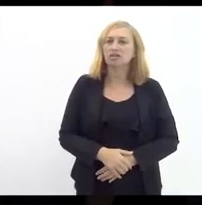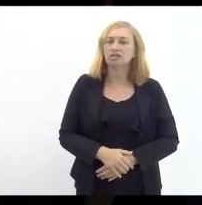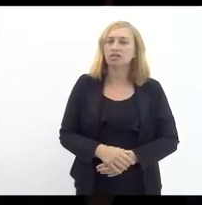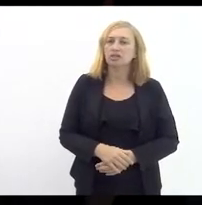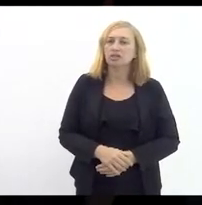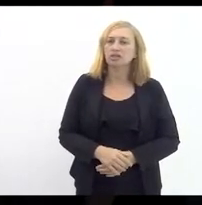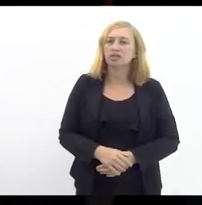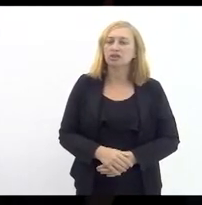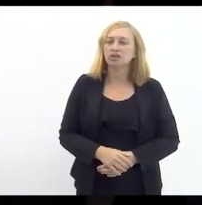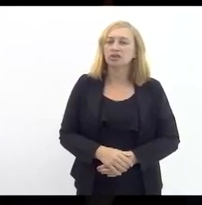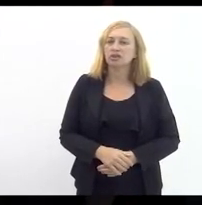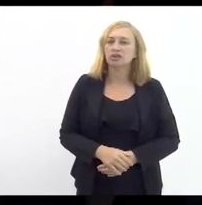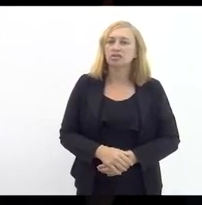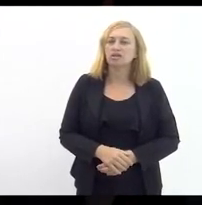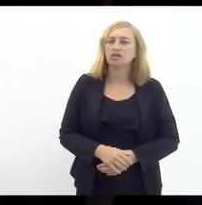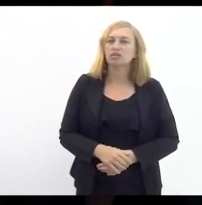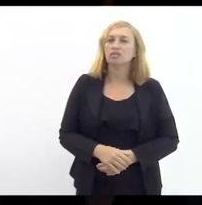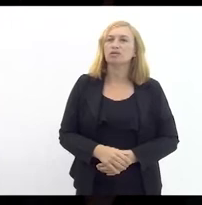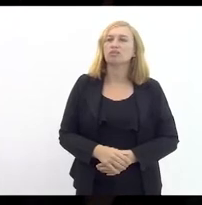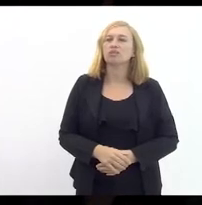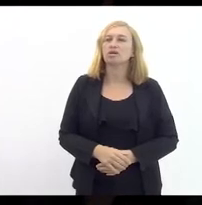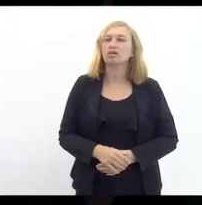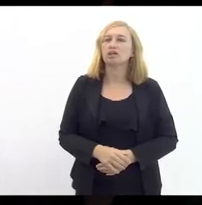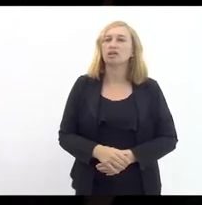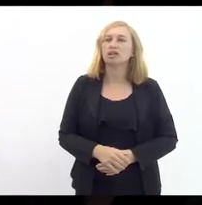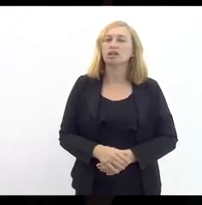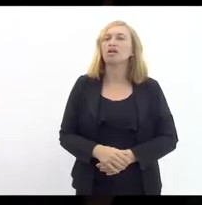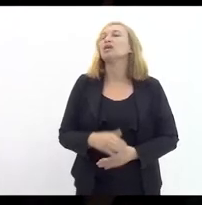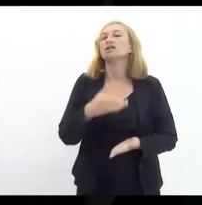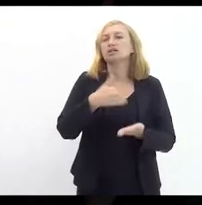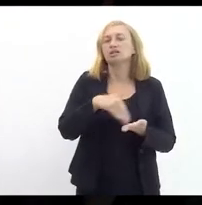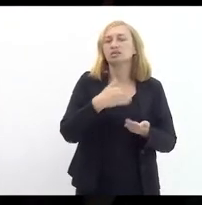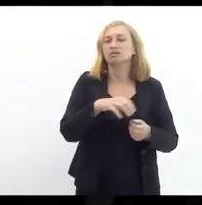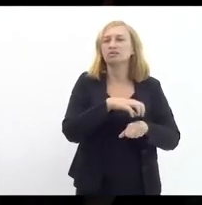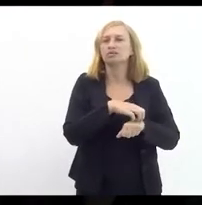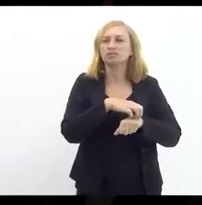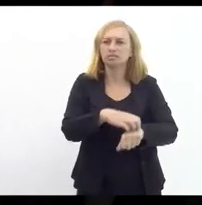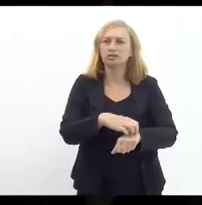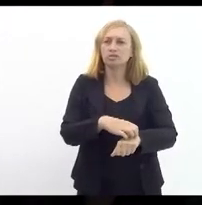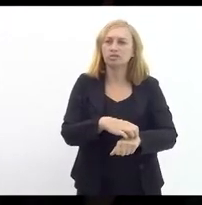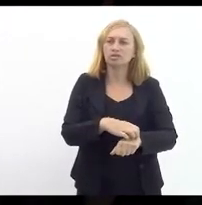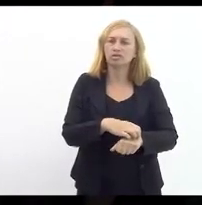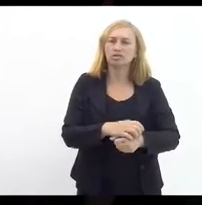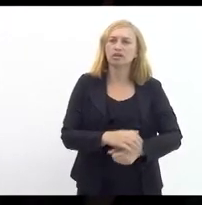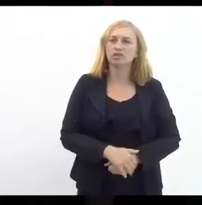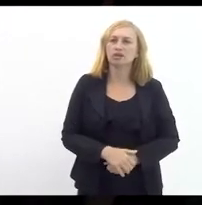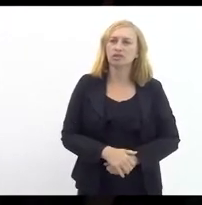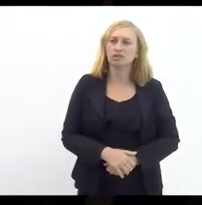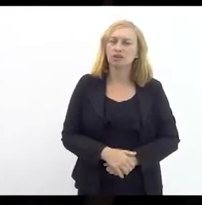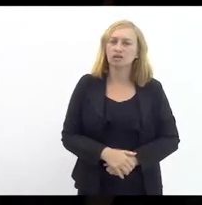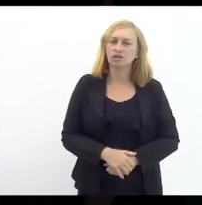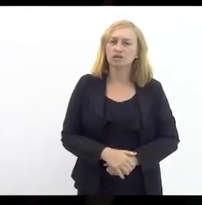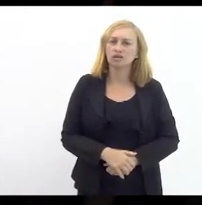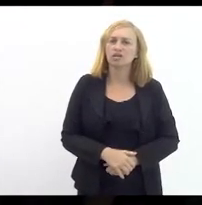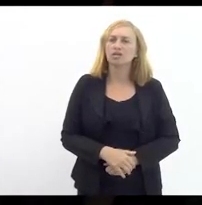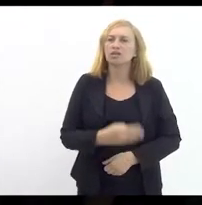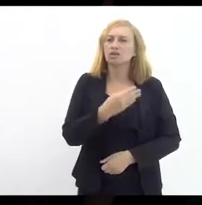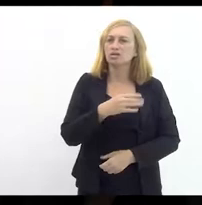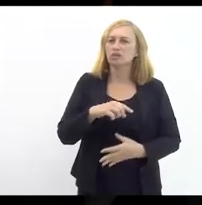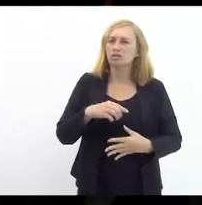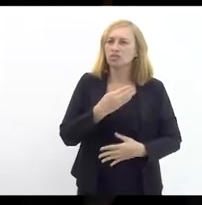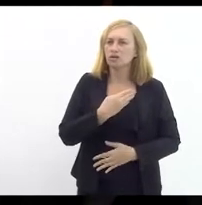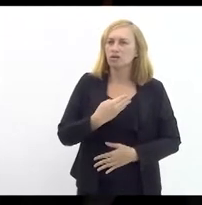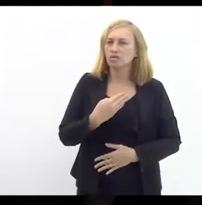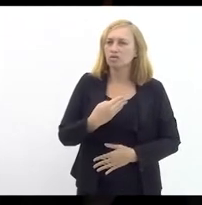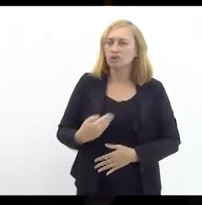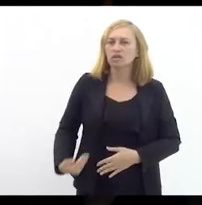Secretaria de Transporte, como foi dito. Na verdade, a Secretaria de Transporte, desde setembro, com determinação do governador Cláudio Castro, vem